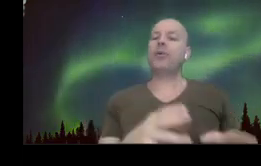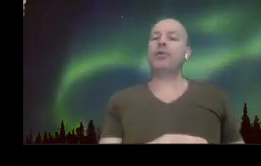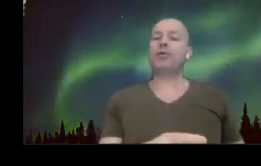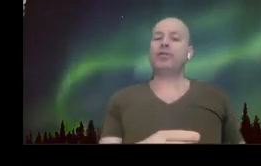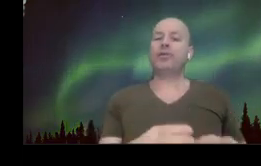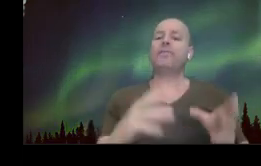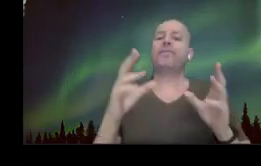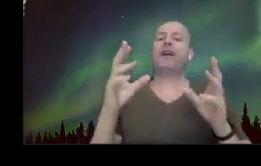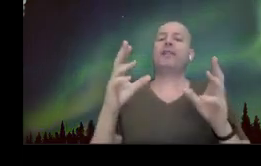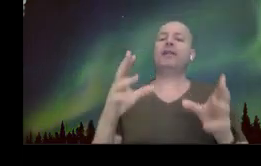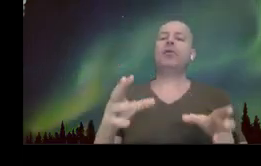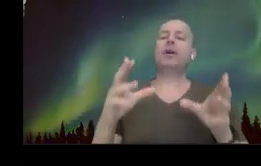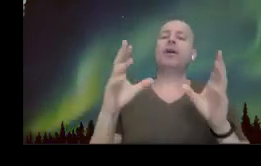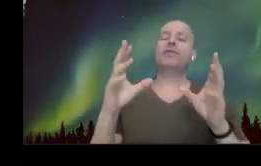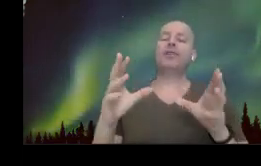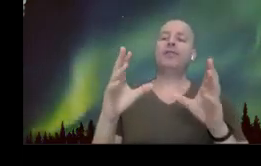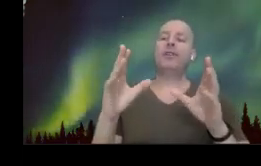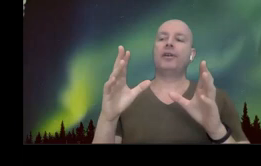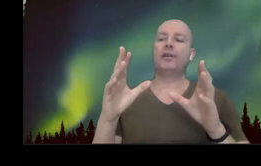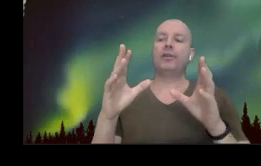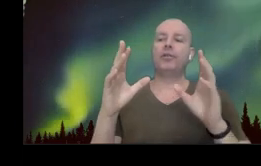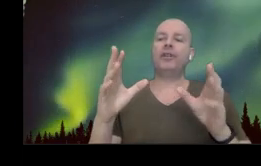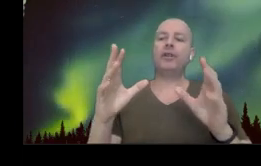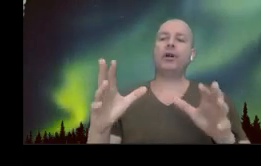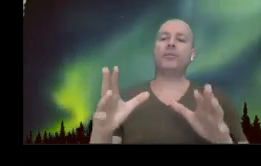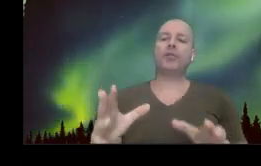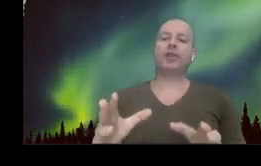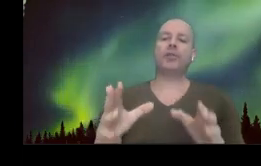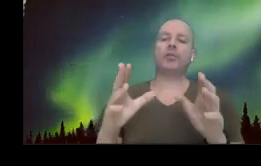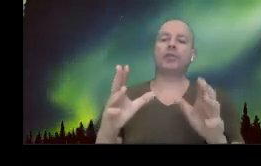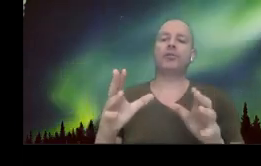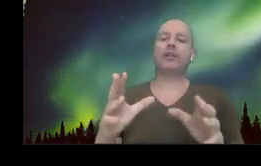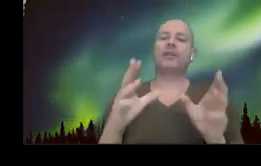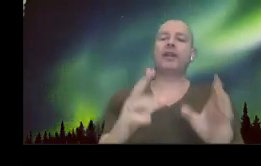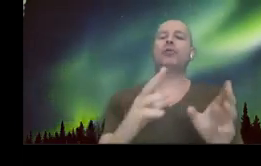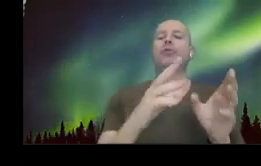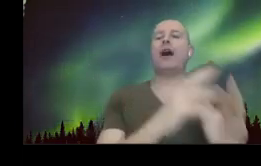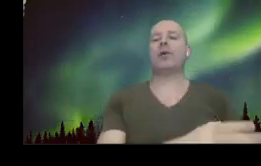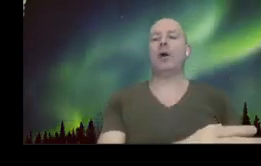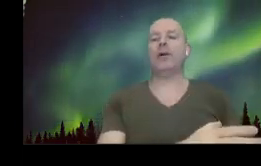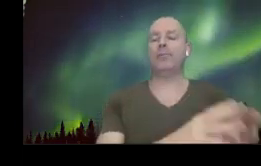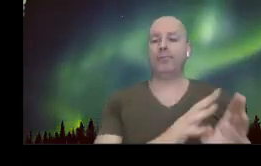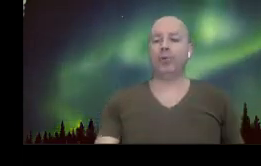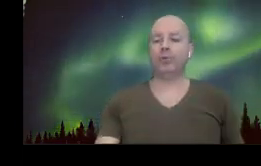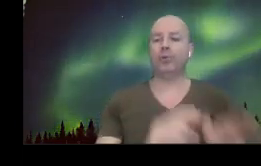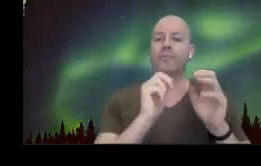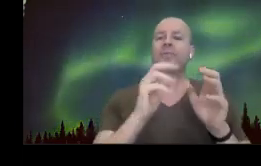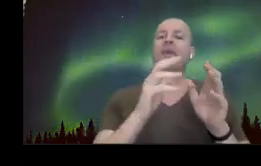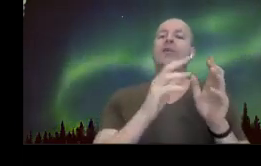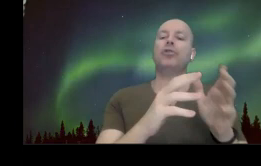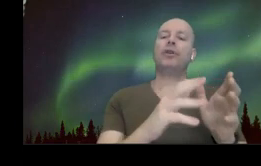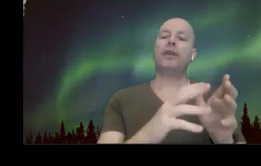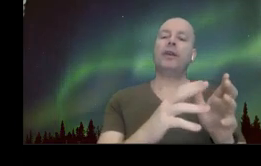tartaruga de água doce. A tartaruga vive 99% do tempo dela dentro d'água,